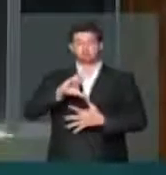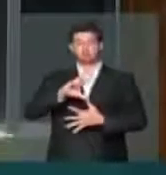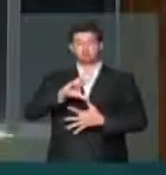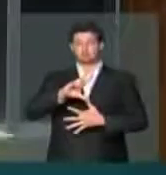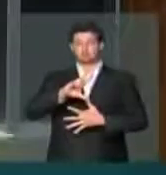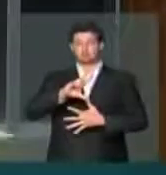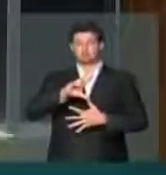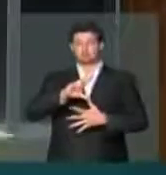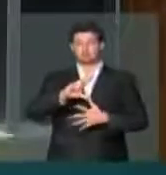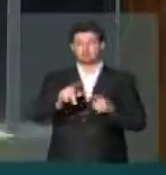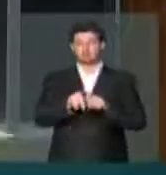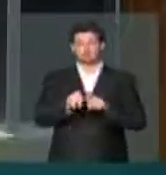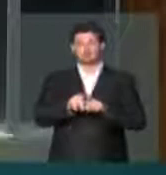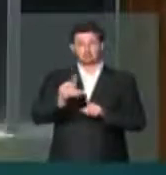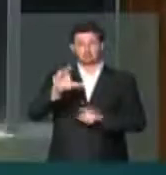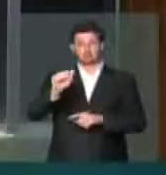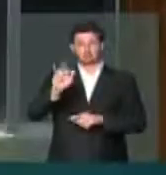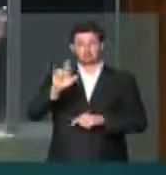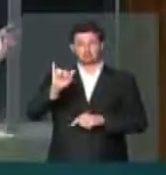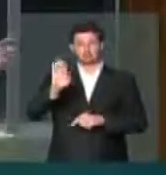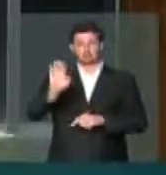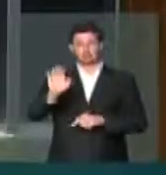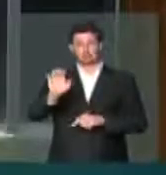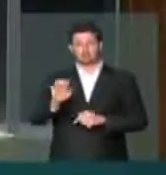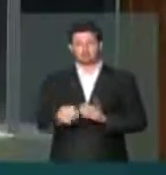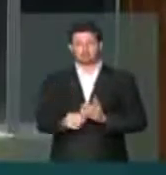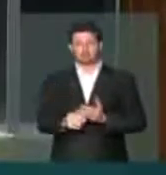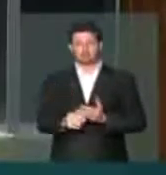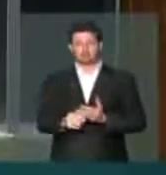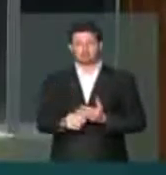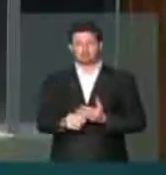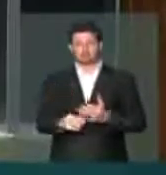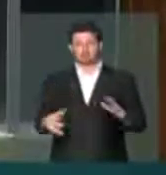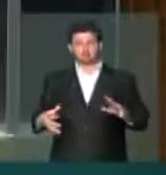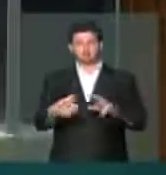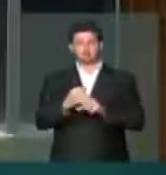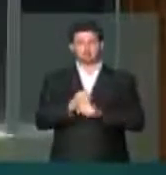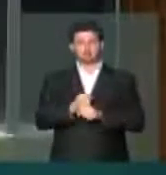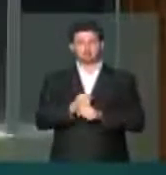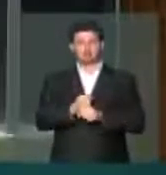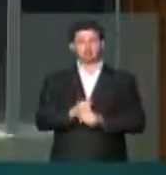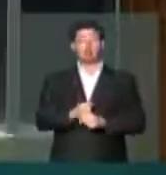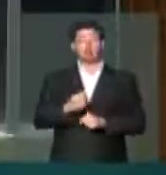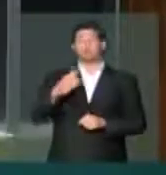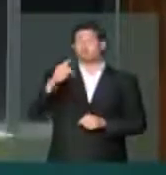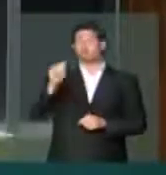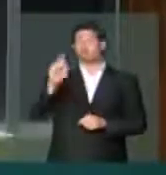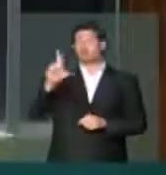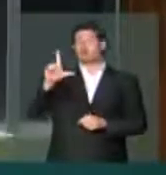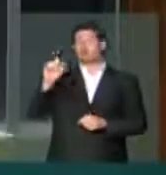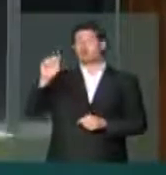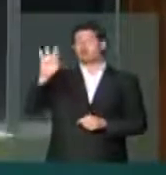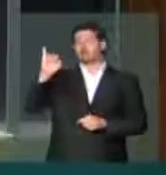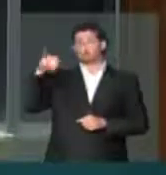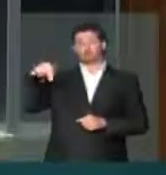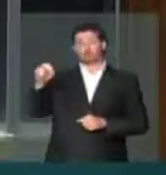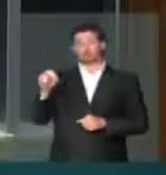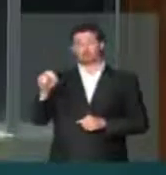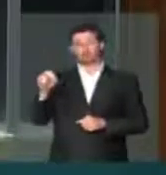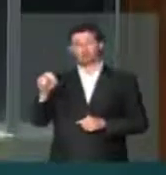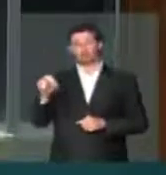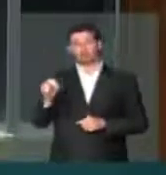Latina e do Caribe formam o Parlamento Latino-Americano, Parlatino, que